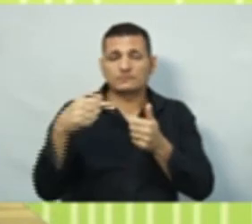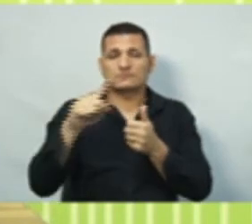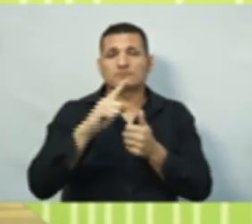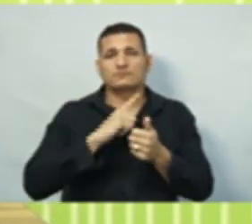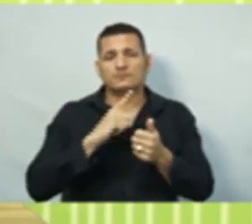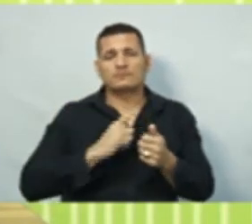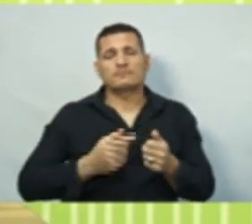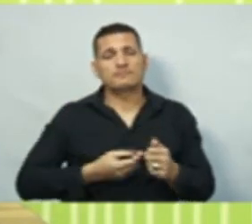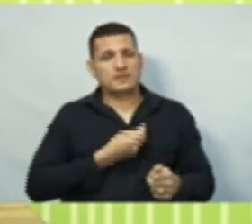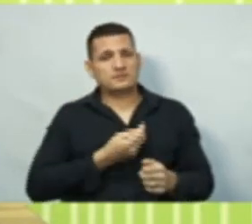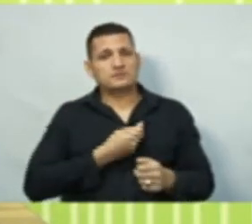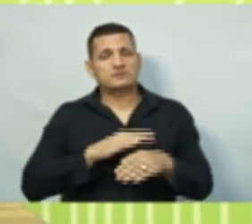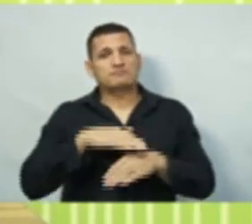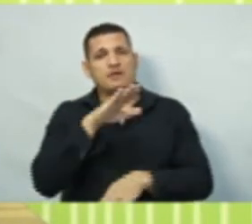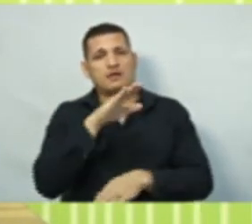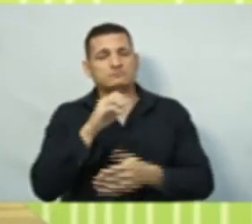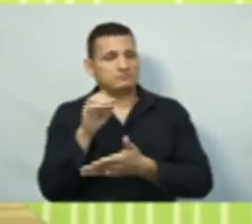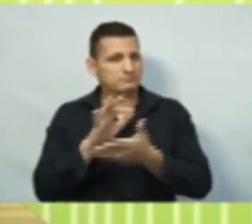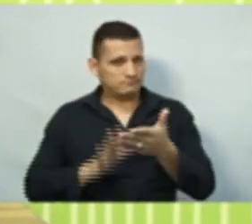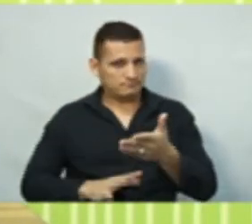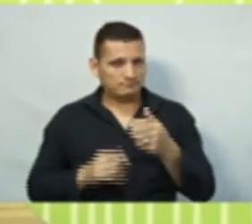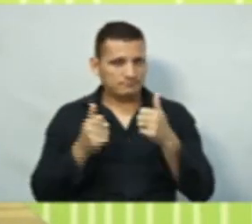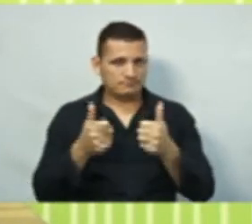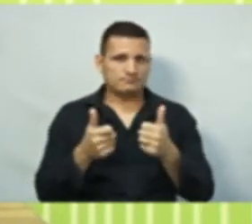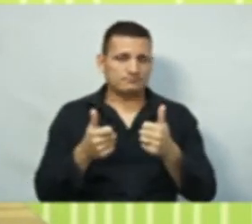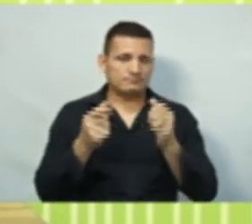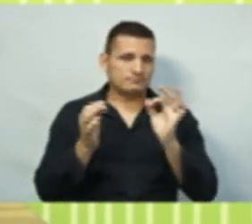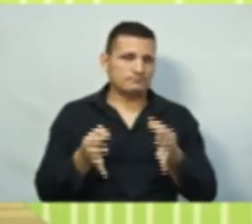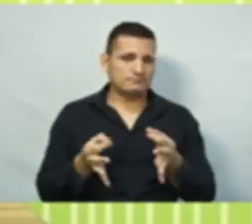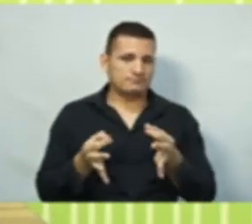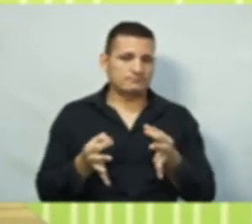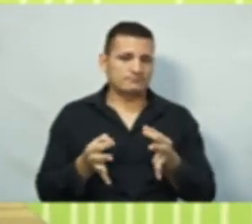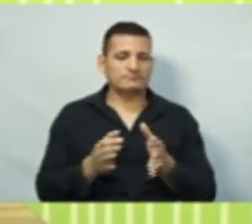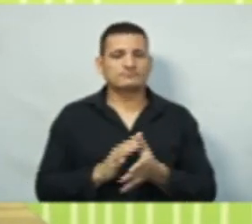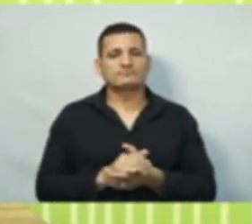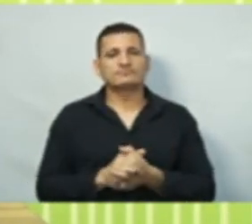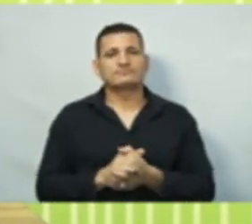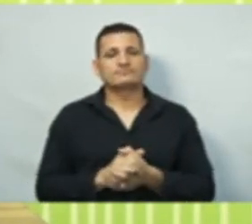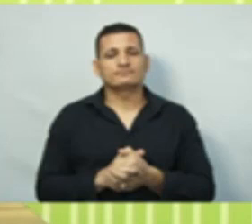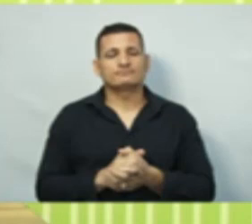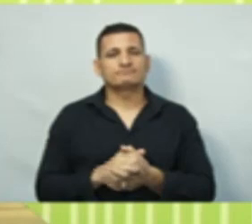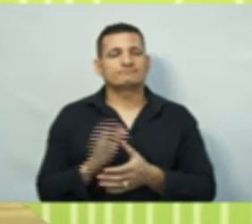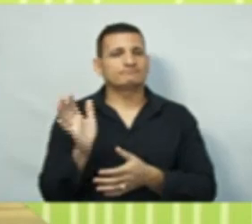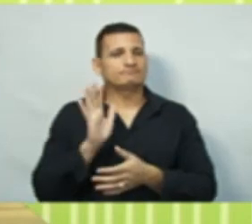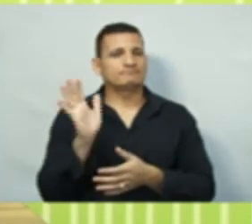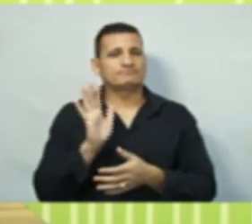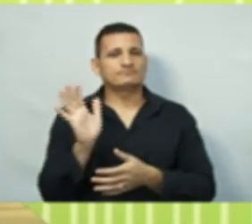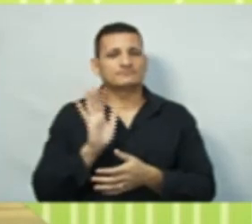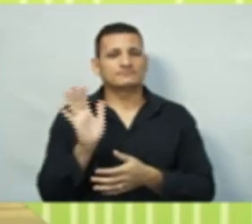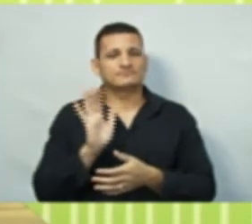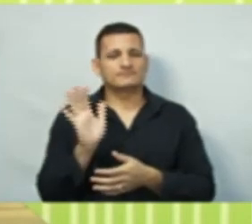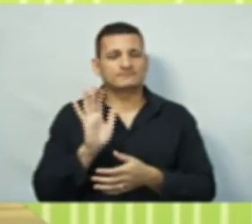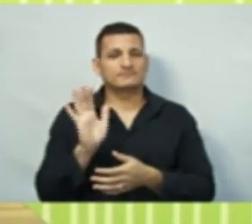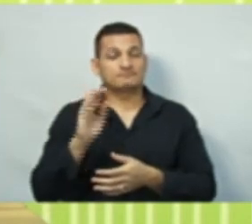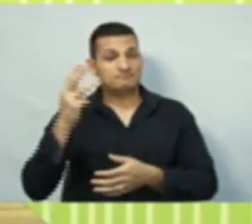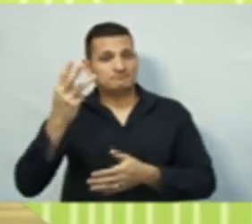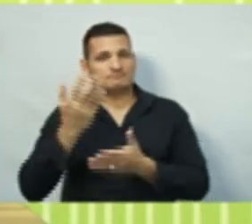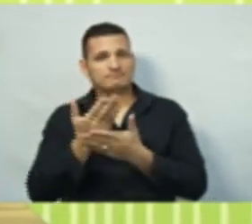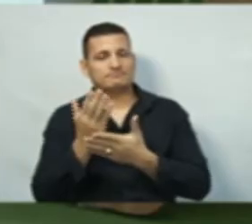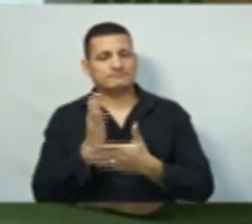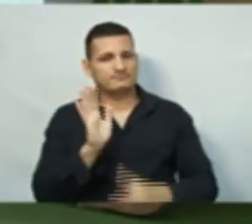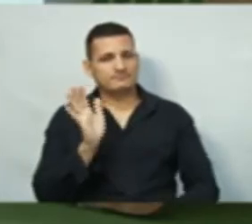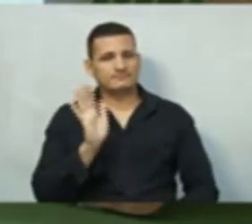mais presentes na resolução das atividades. Certo? E até a próxima aula, no nosso terceiro encontro.